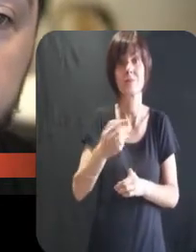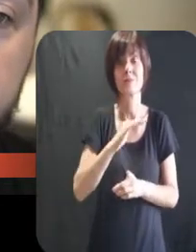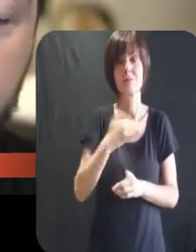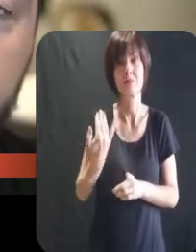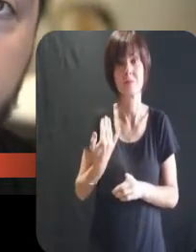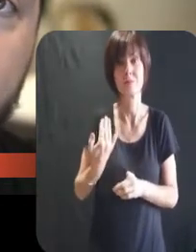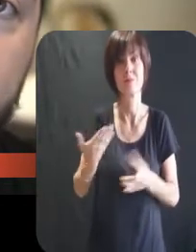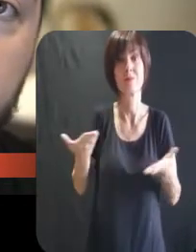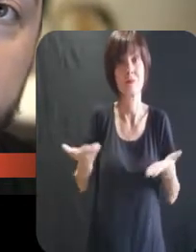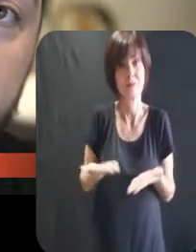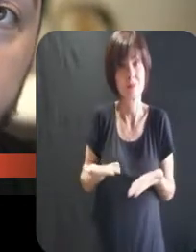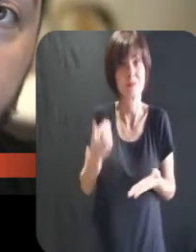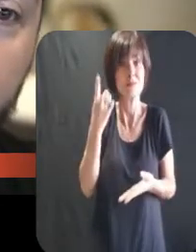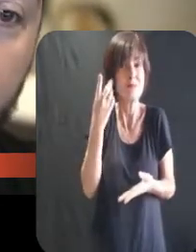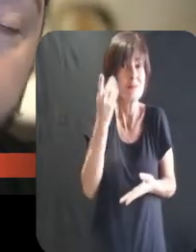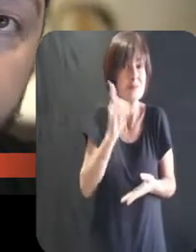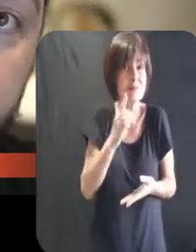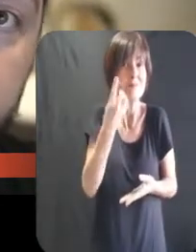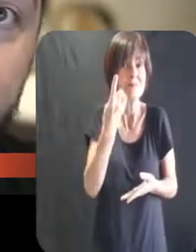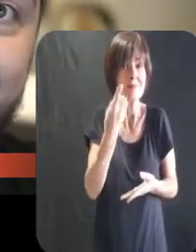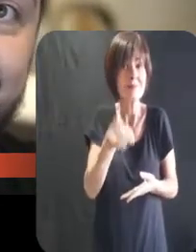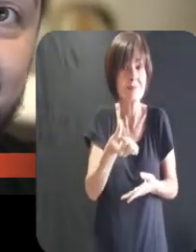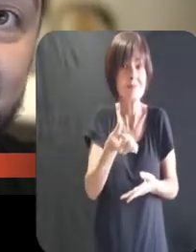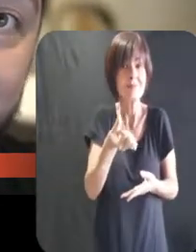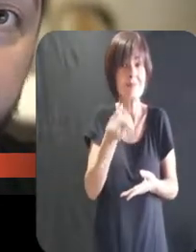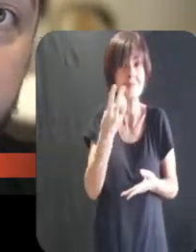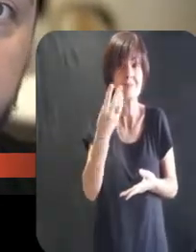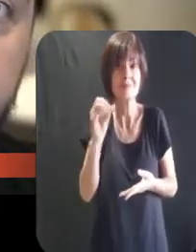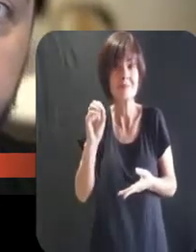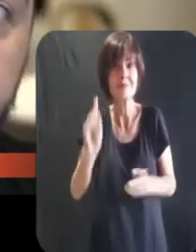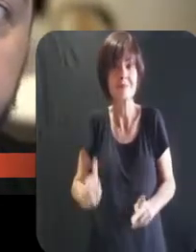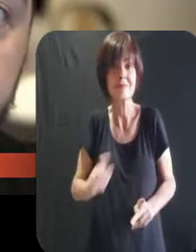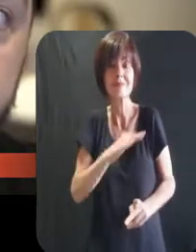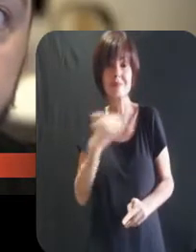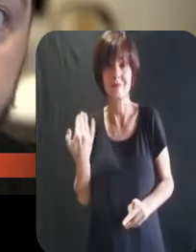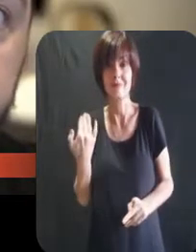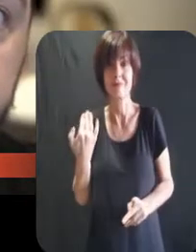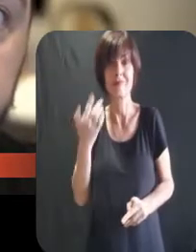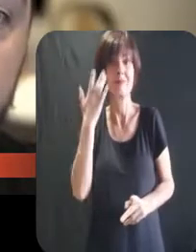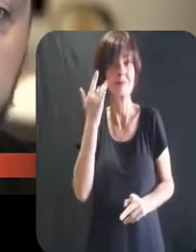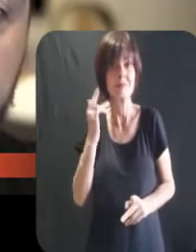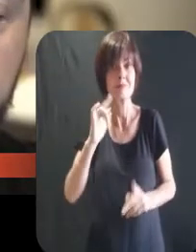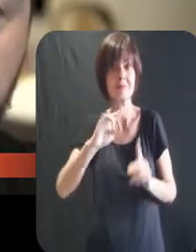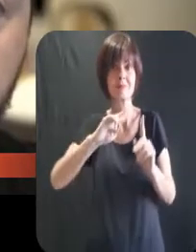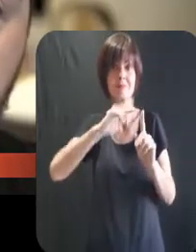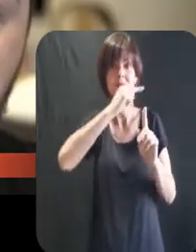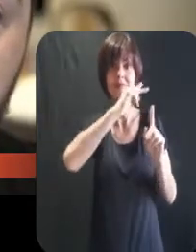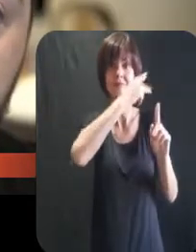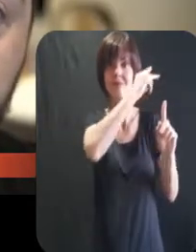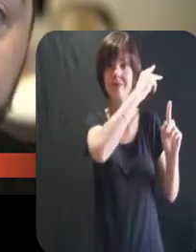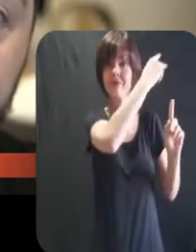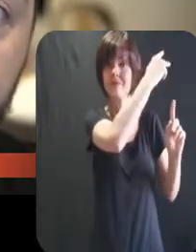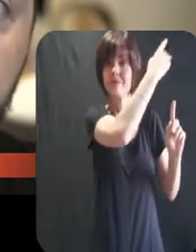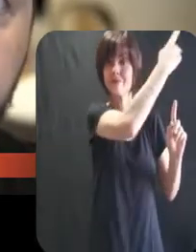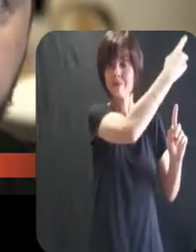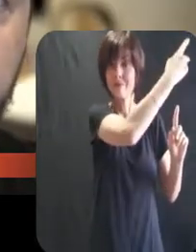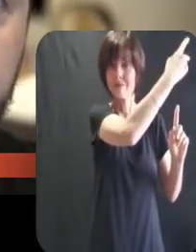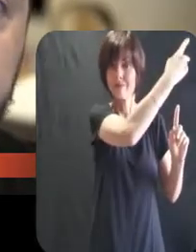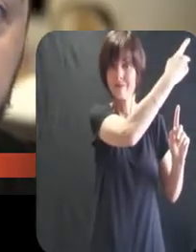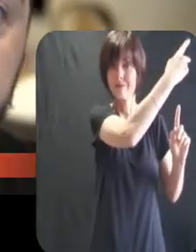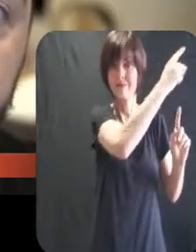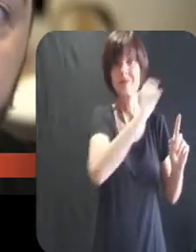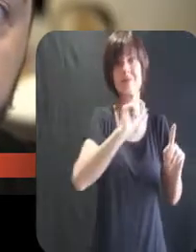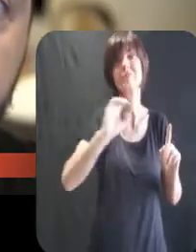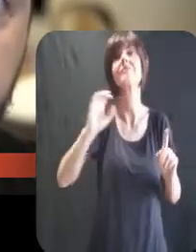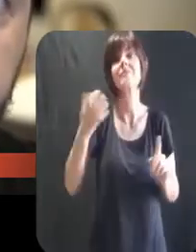mil mortes. Só que ela está aumentando, hoje, 630 mortes em um dia. Amanhã é provável que eles tenham